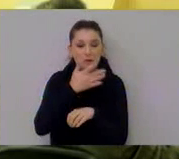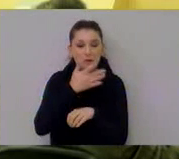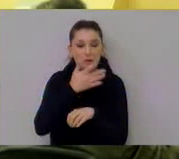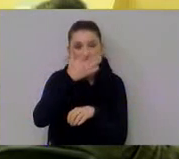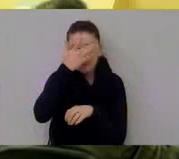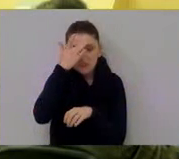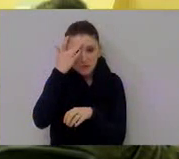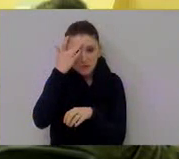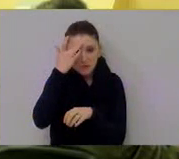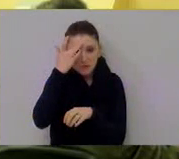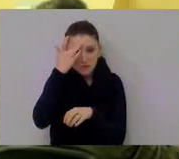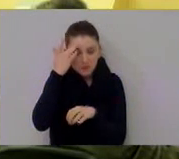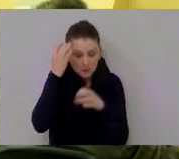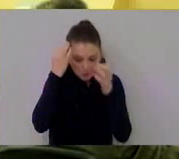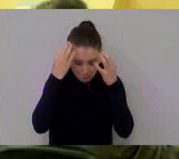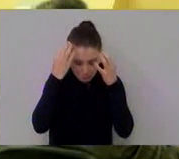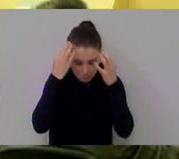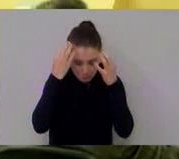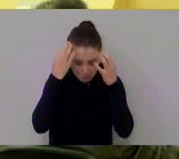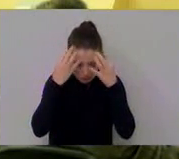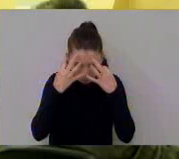pessoa honesta,